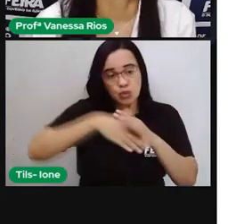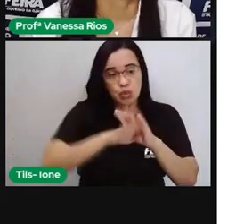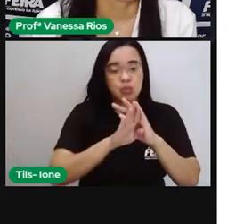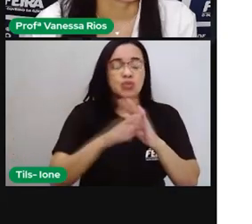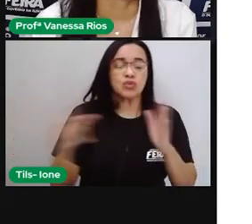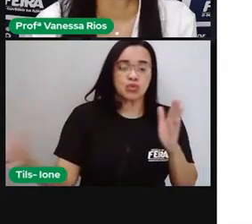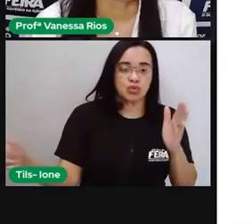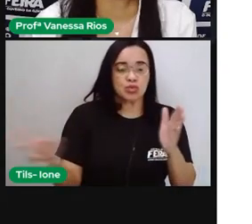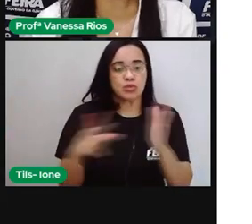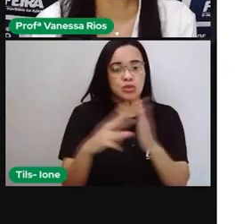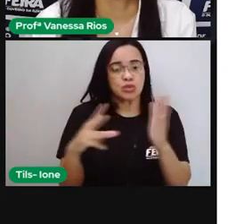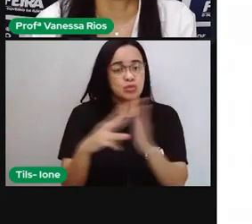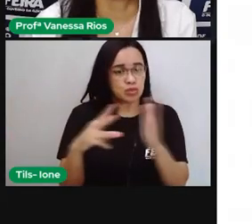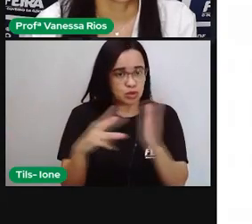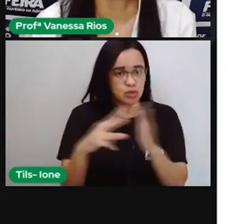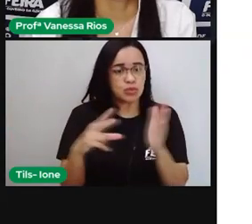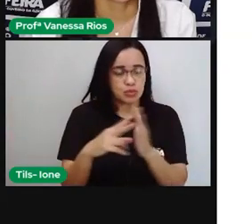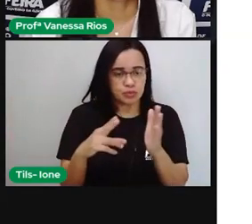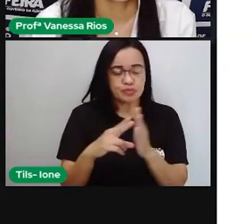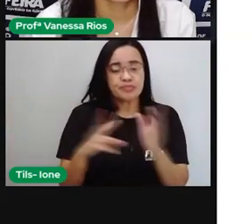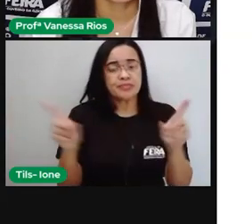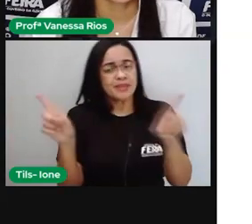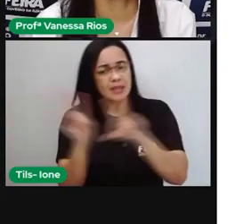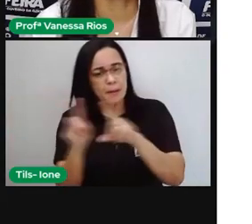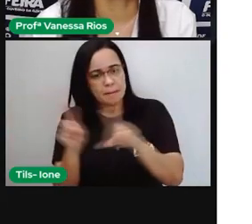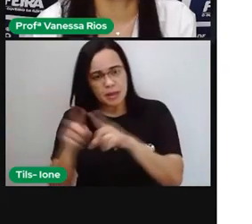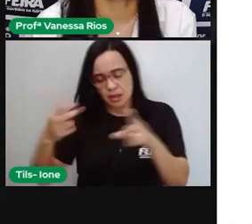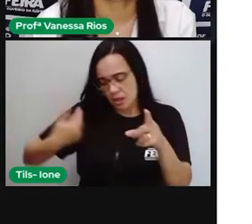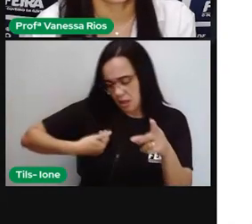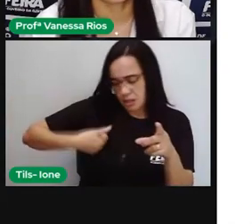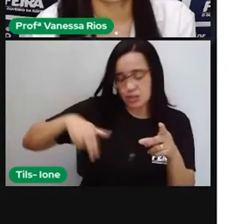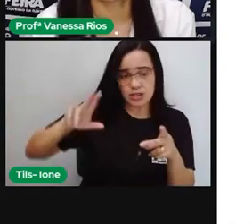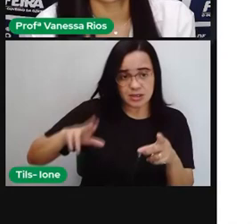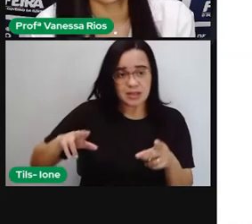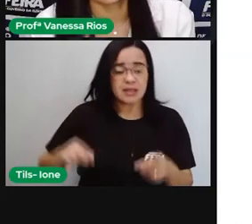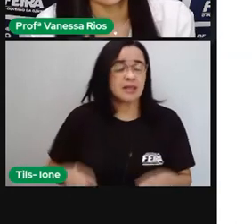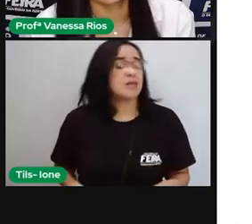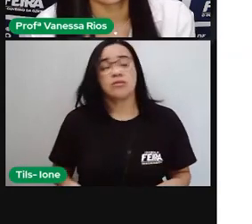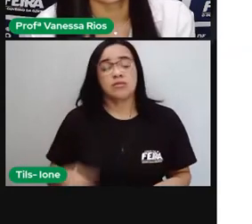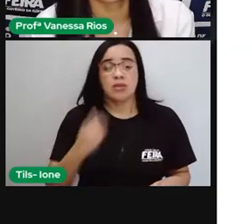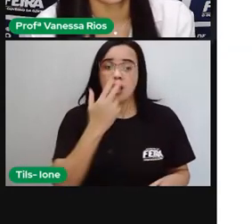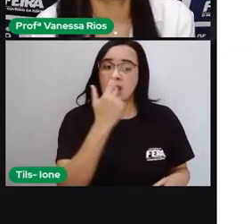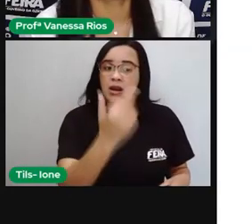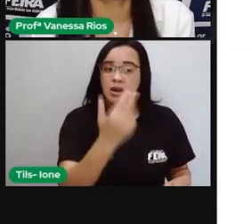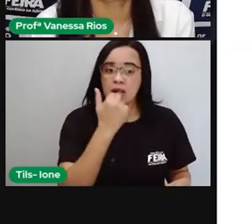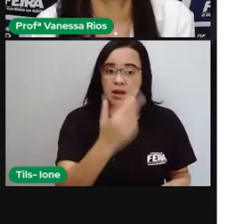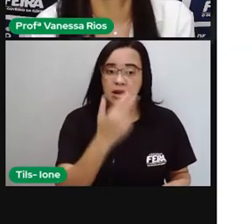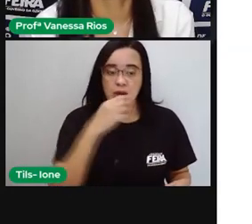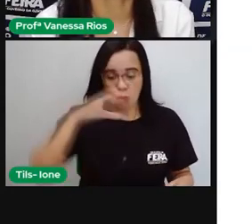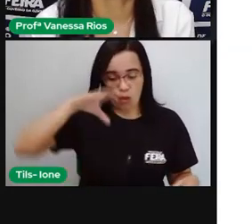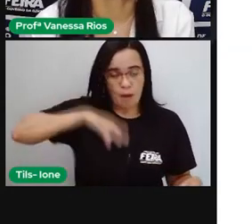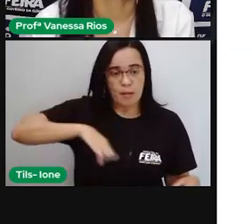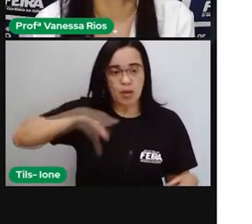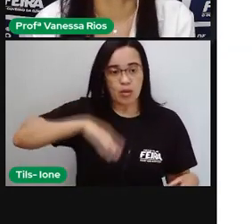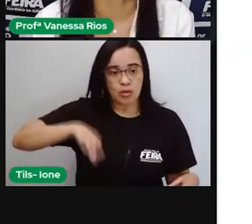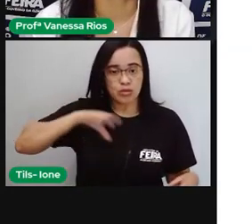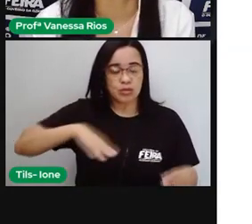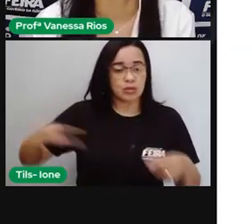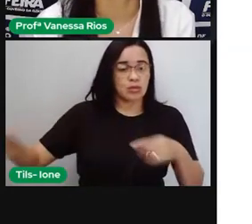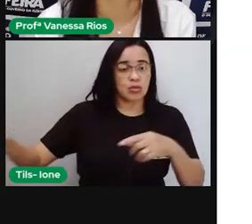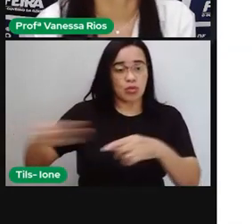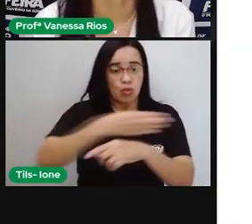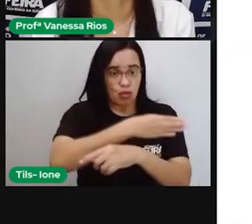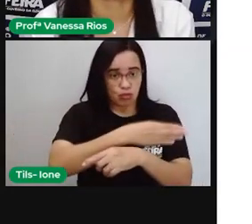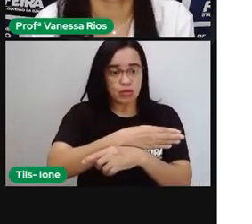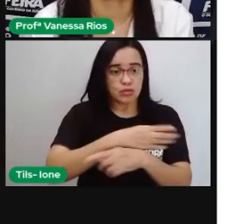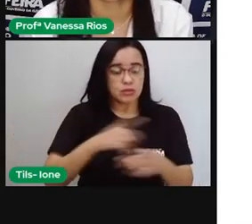indígenas. Além da religião, o português também passou a ser o idioma do novo território, assim como a organização política e